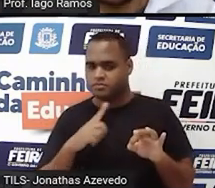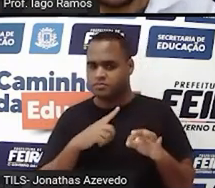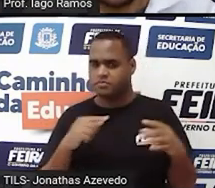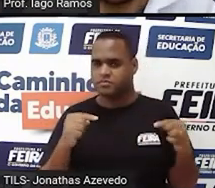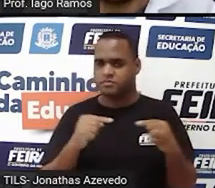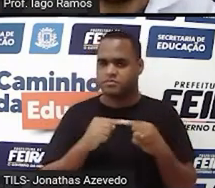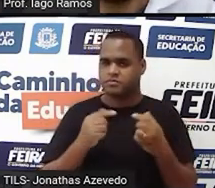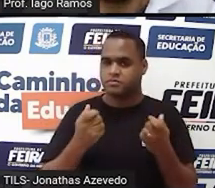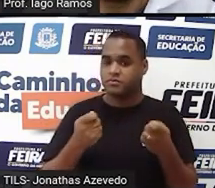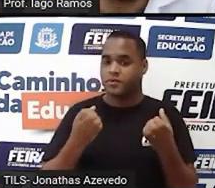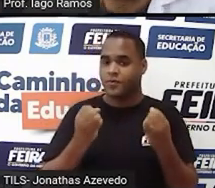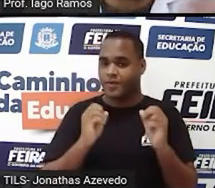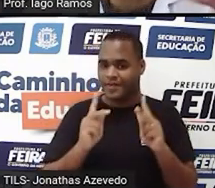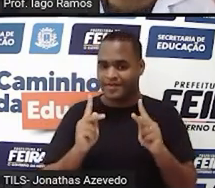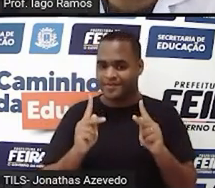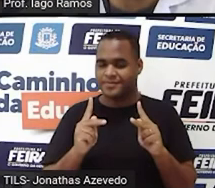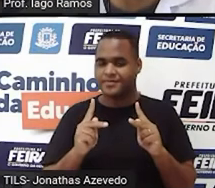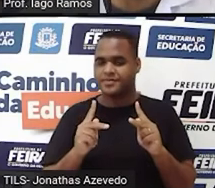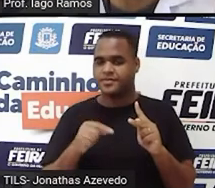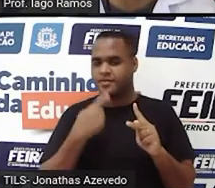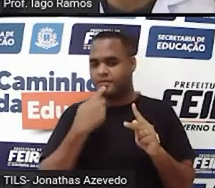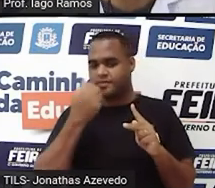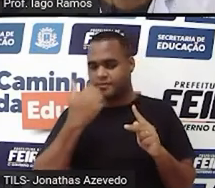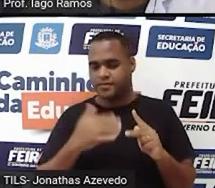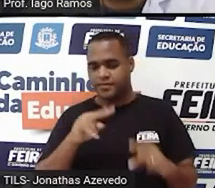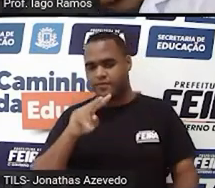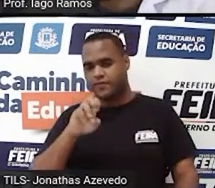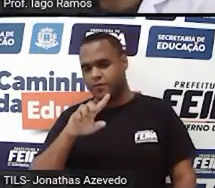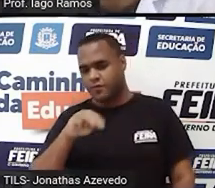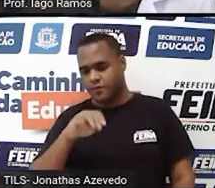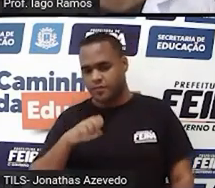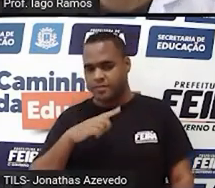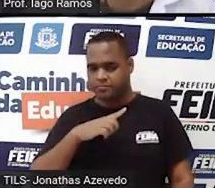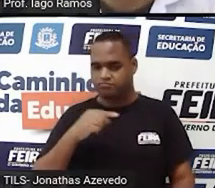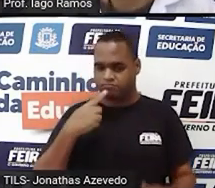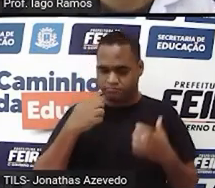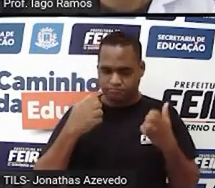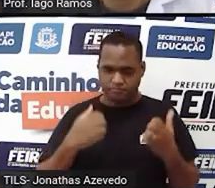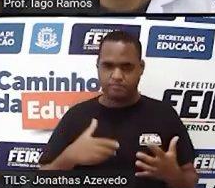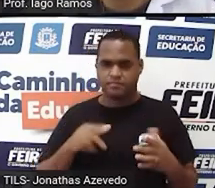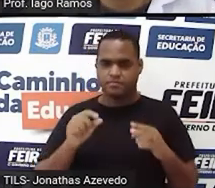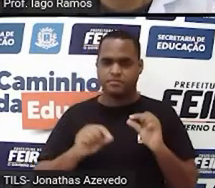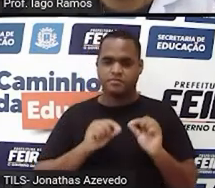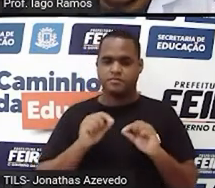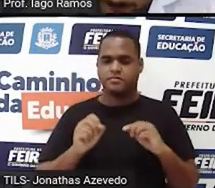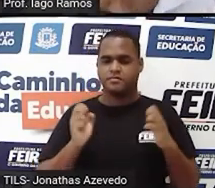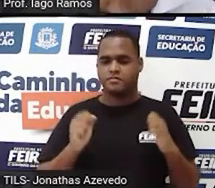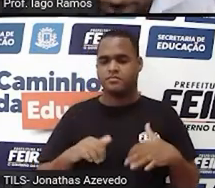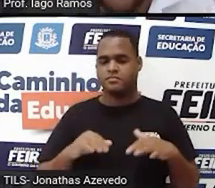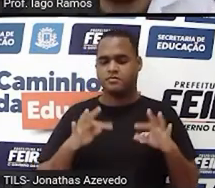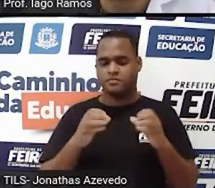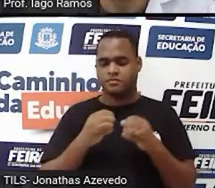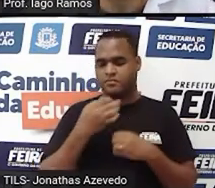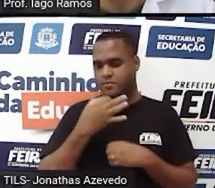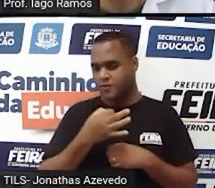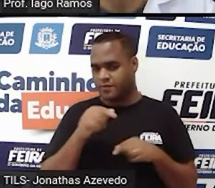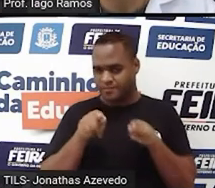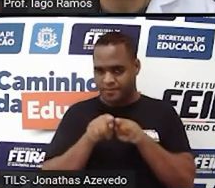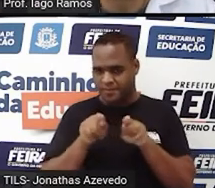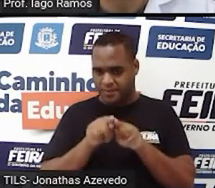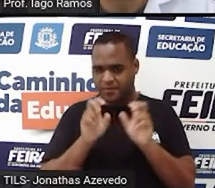de 90° Tá bom então fala o nome de cubo tá falando de volume de paralelepípedo também